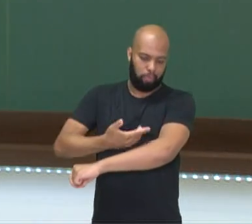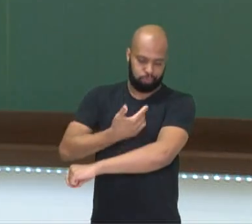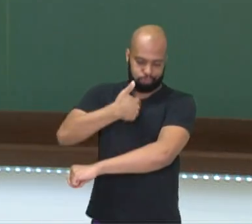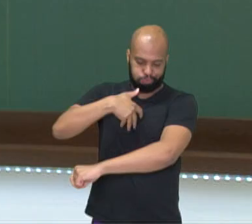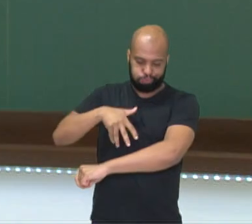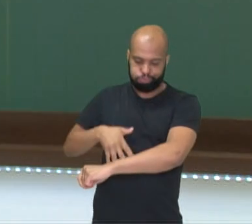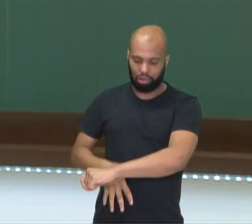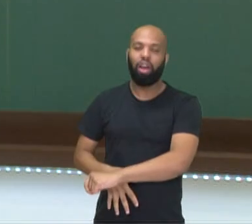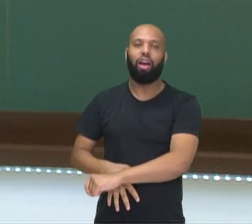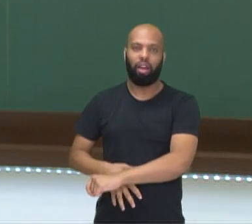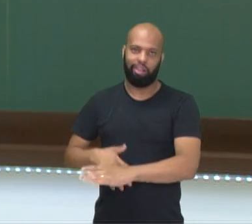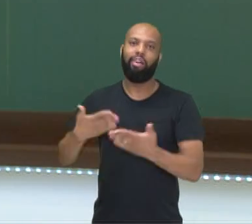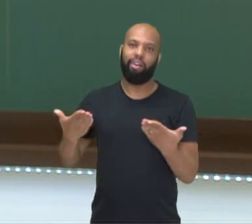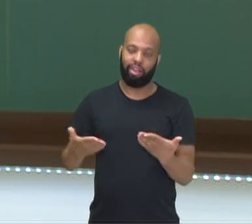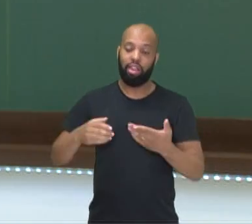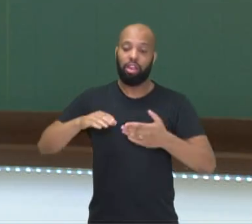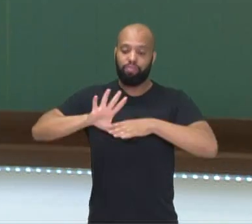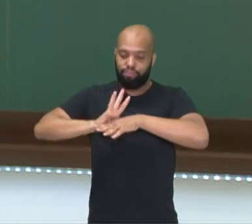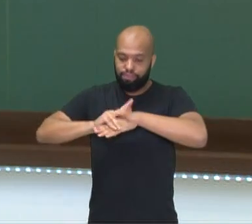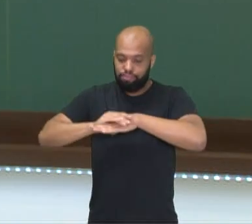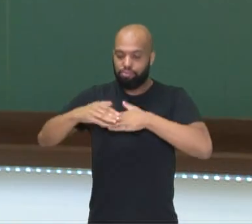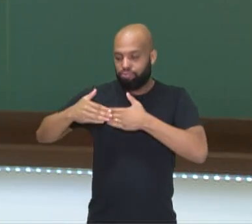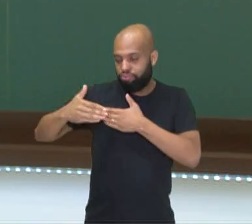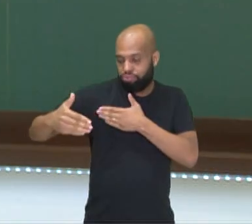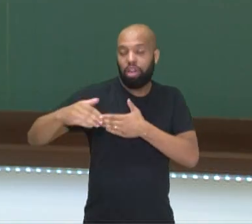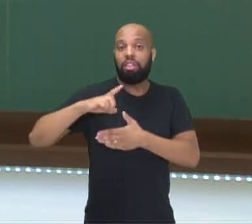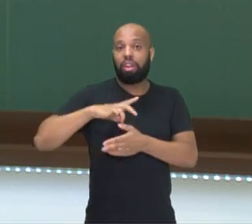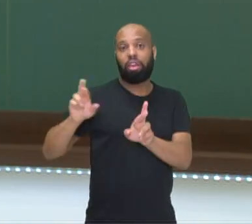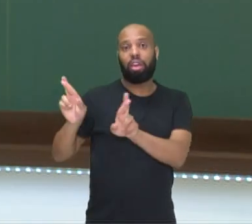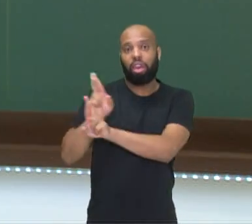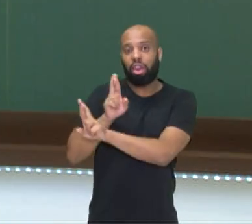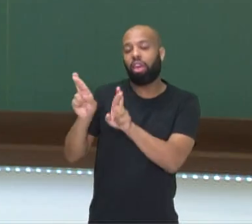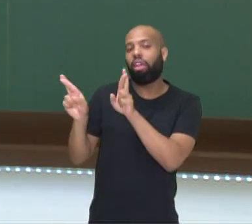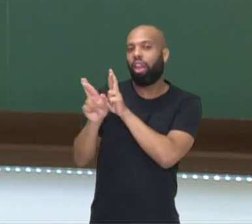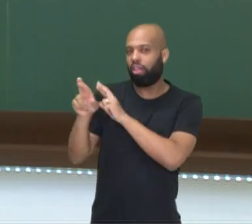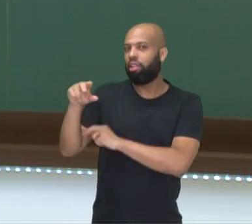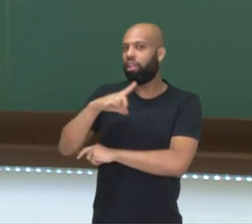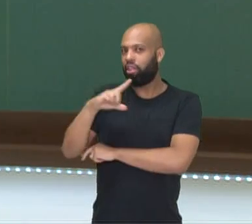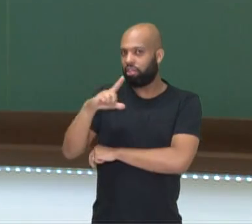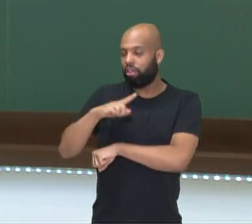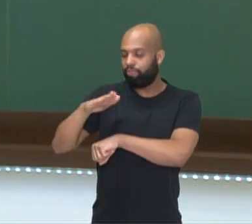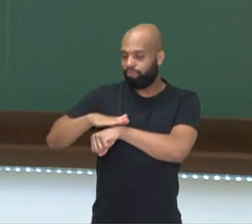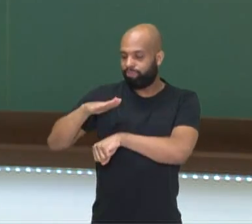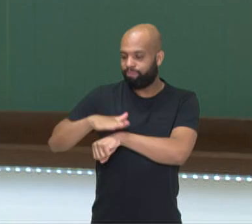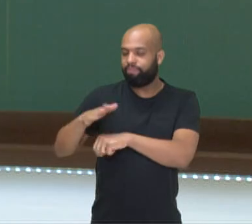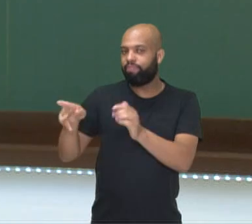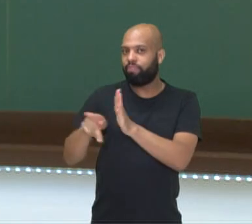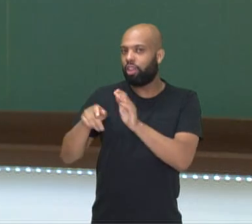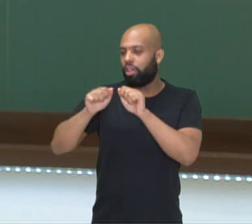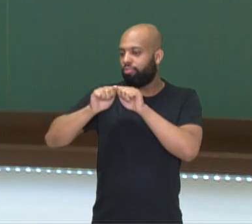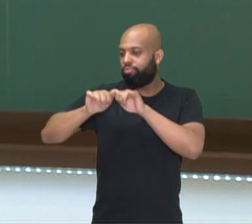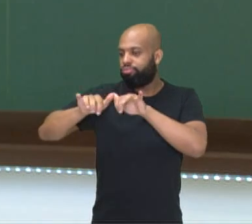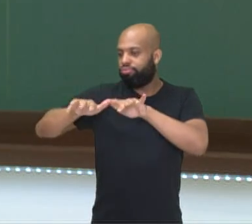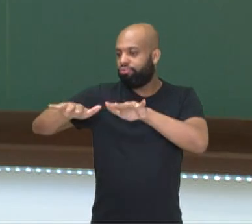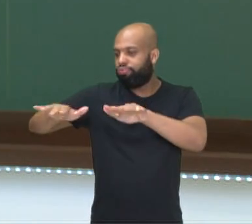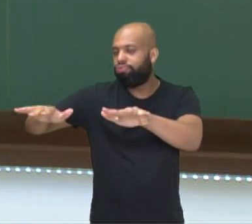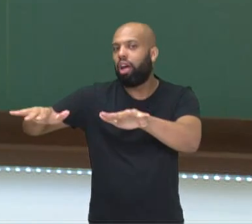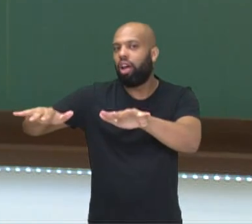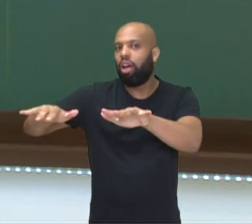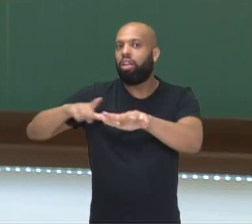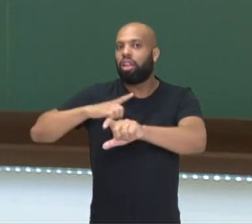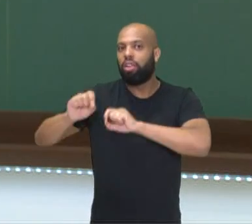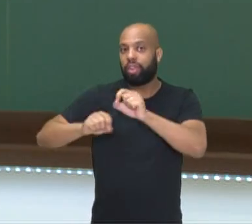doenças que nós vamos ver a partir de agora podem ter relação, no seu momento de transmissão,